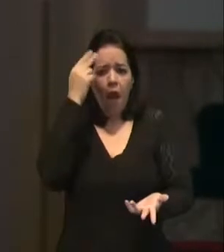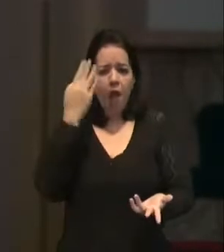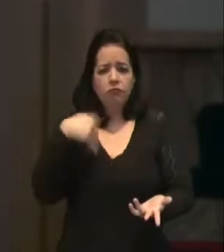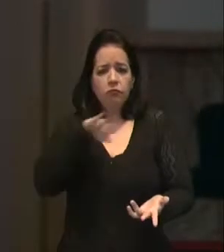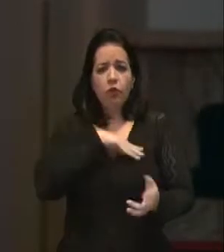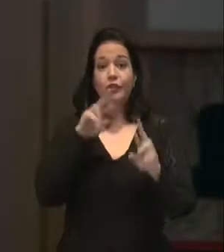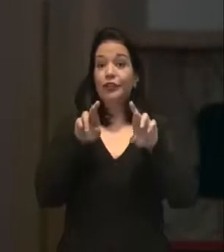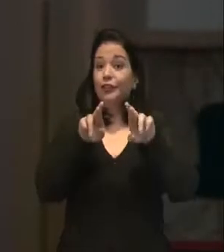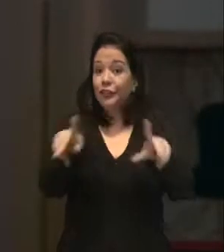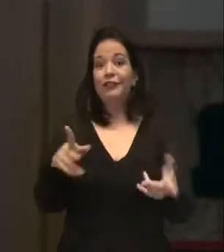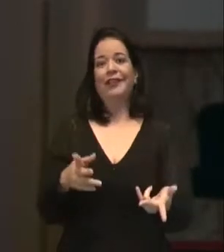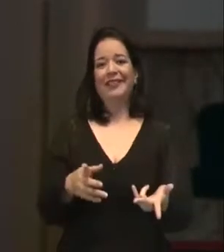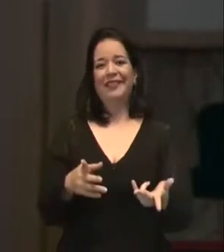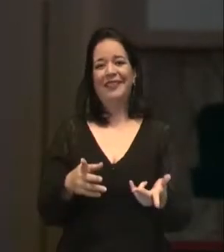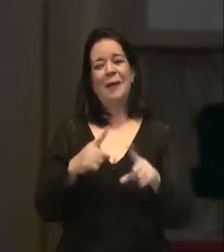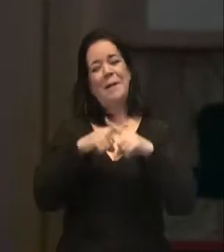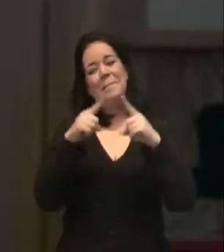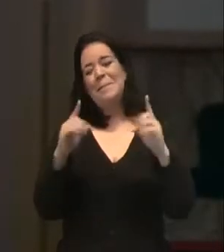essa é a beleza da igreja.